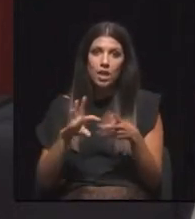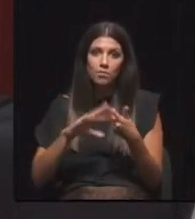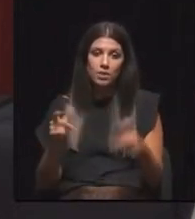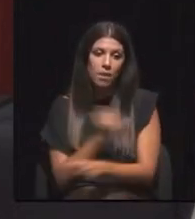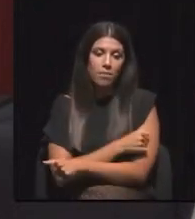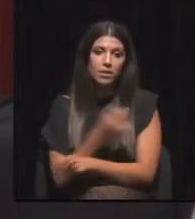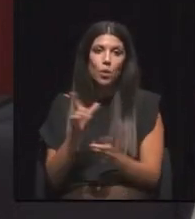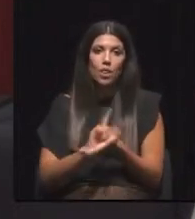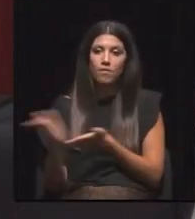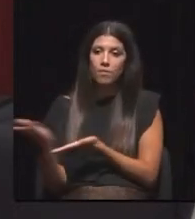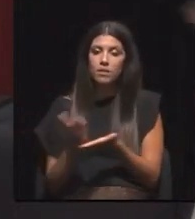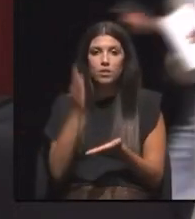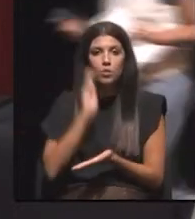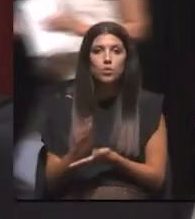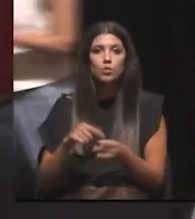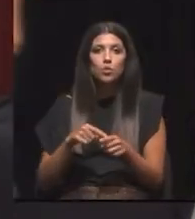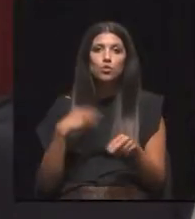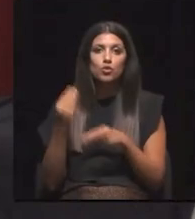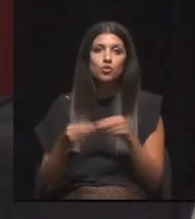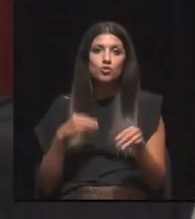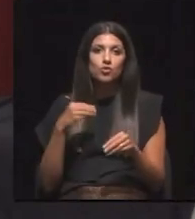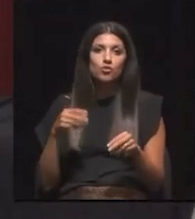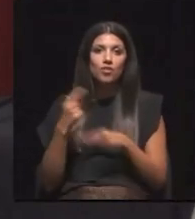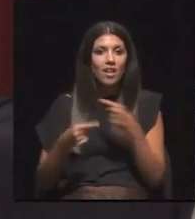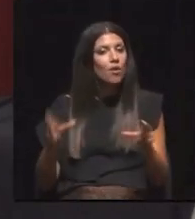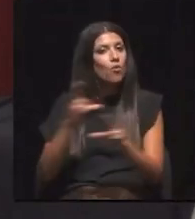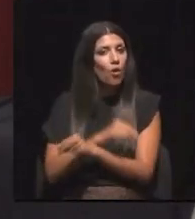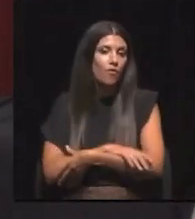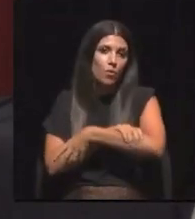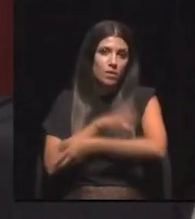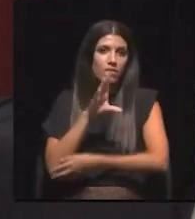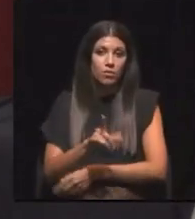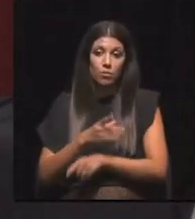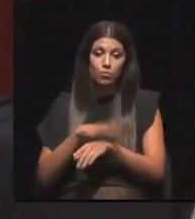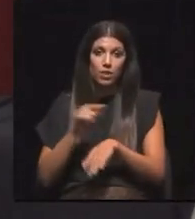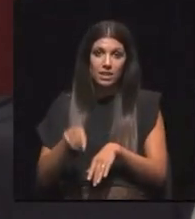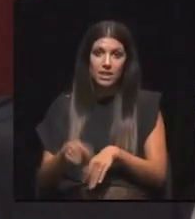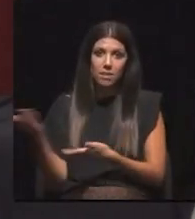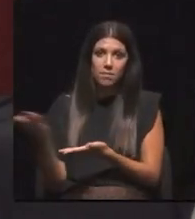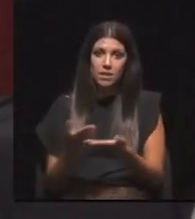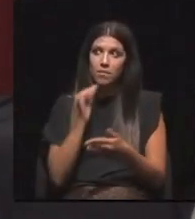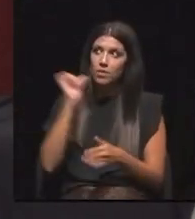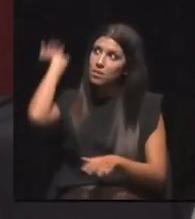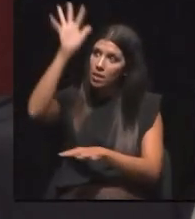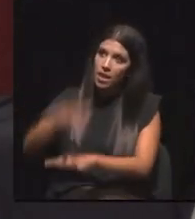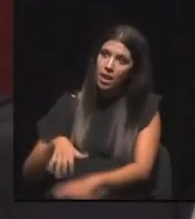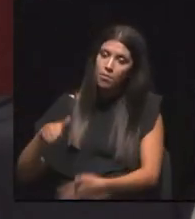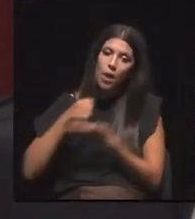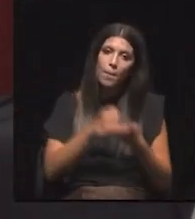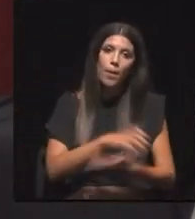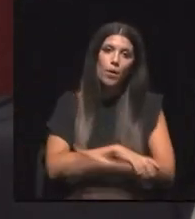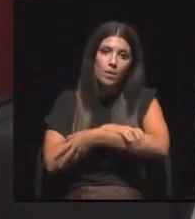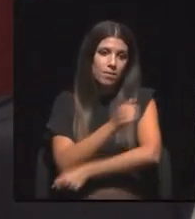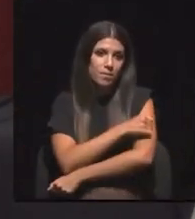LIVRE apresentou a recomendação Nova Geração de Cooperativas de Habitação em Lisboa. E por isto apresentámos também na Assembleia da República o apoio às cooperativas